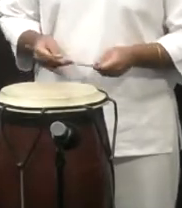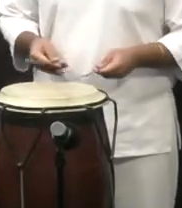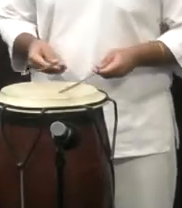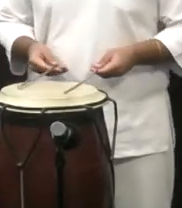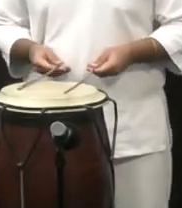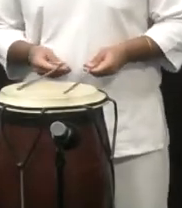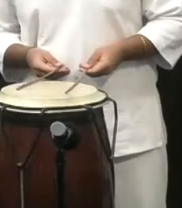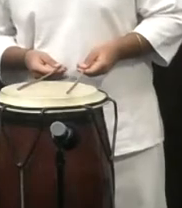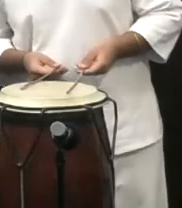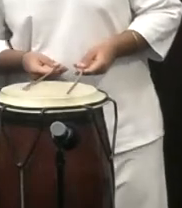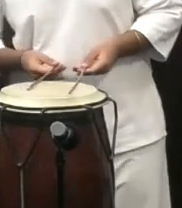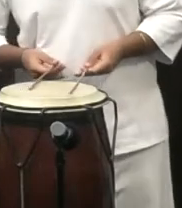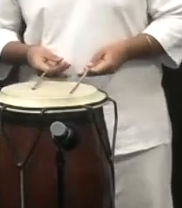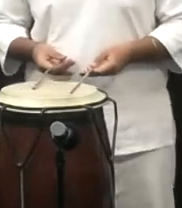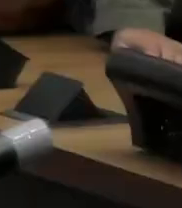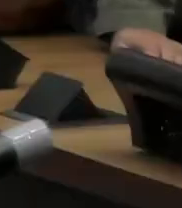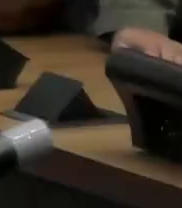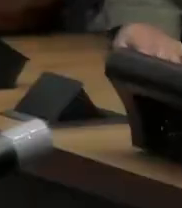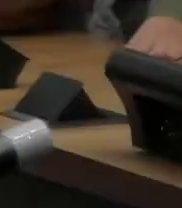oi oi